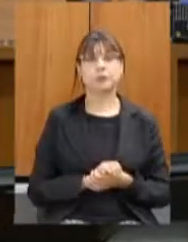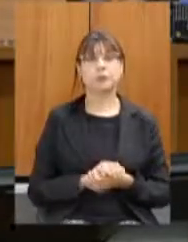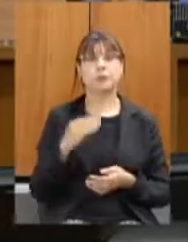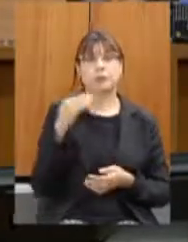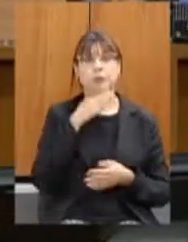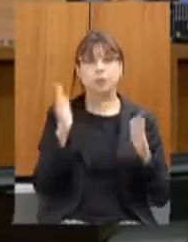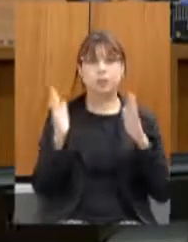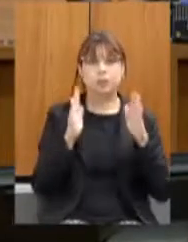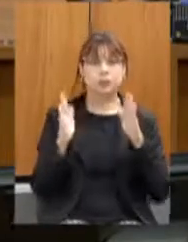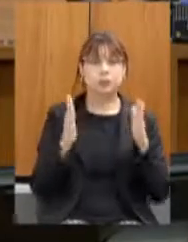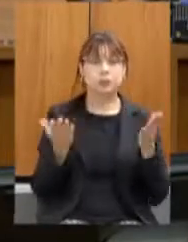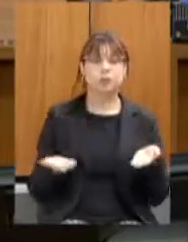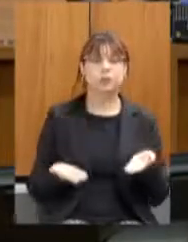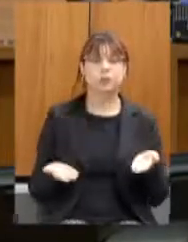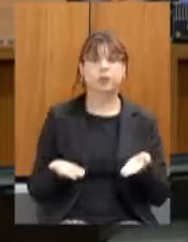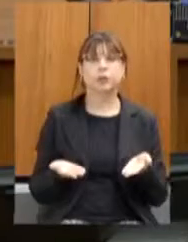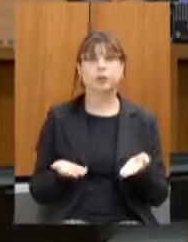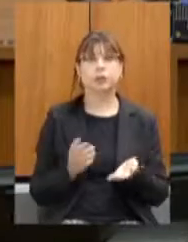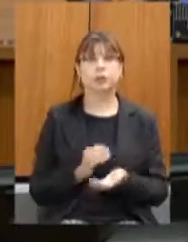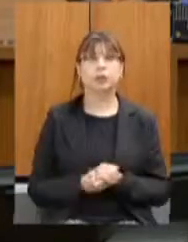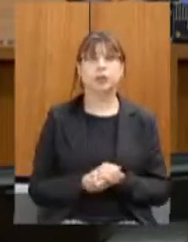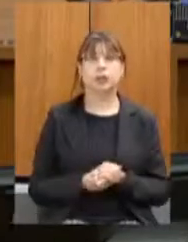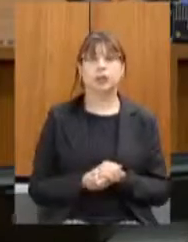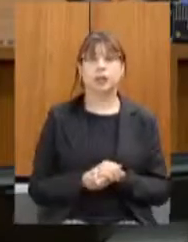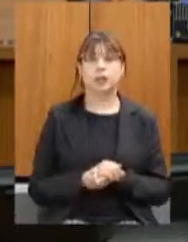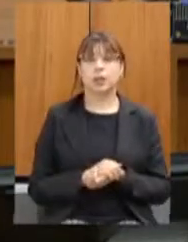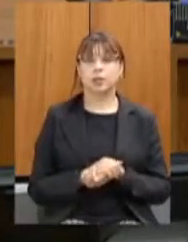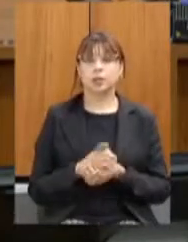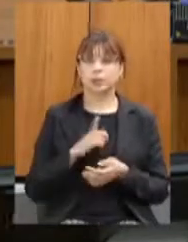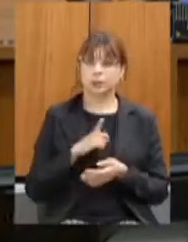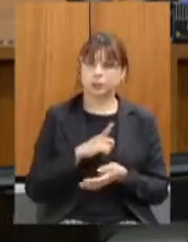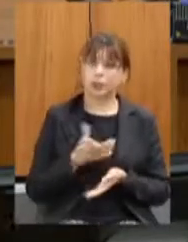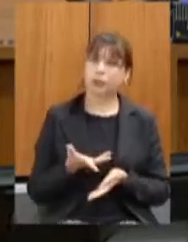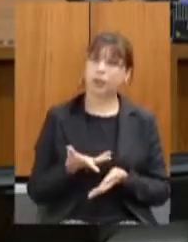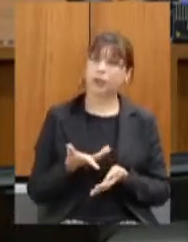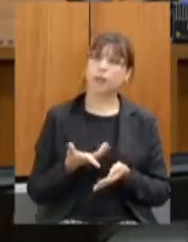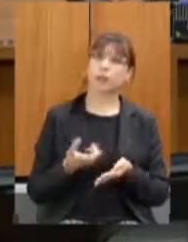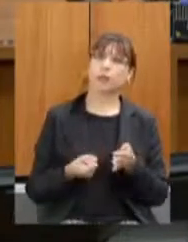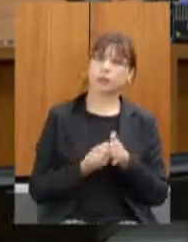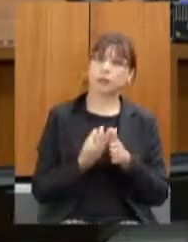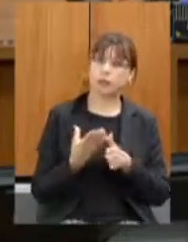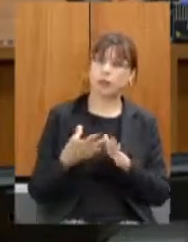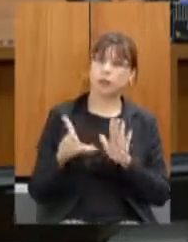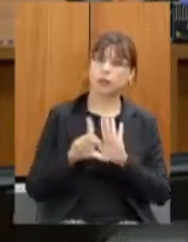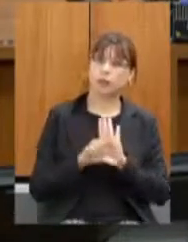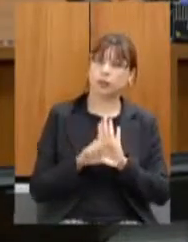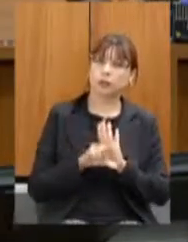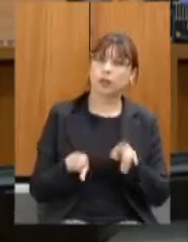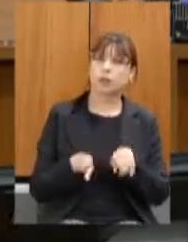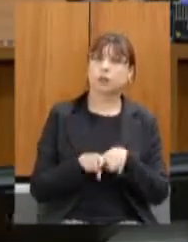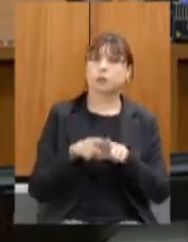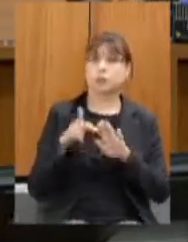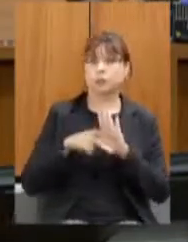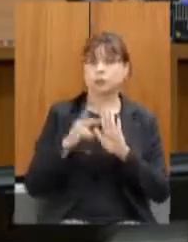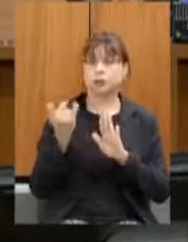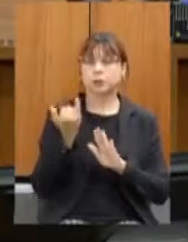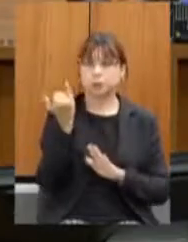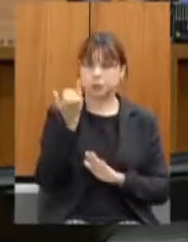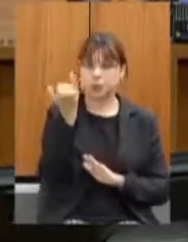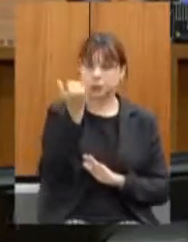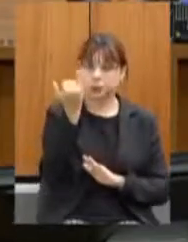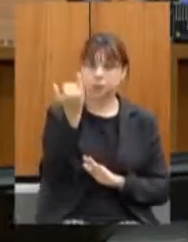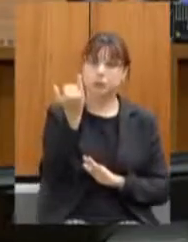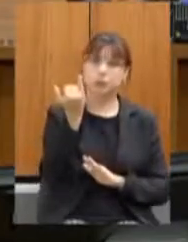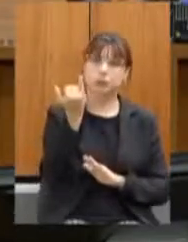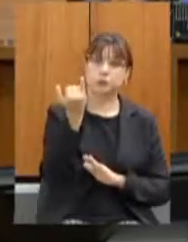período muitas leis importantes projetos importantes para apresentar as eleições importantes